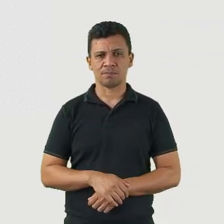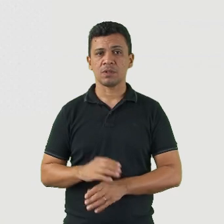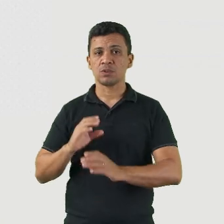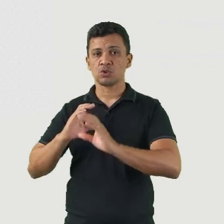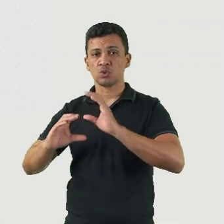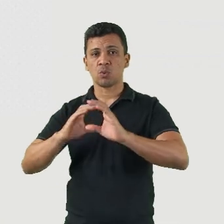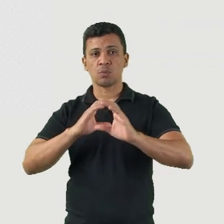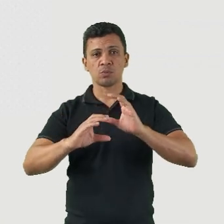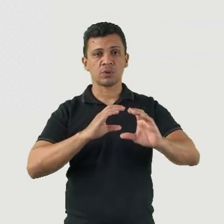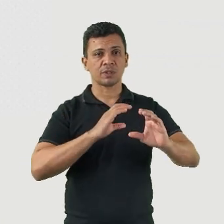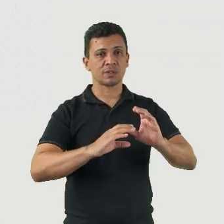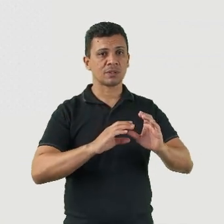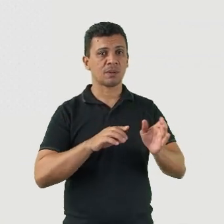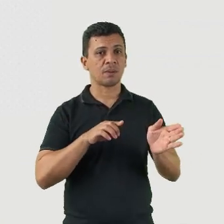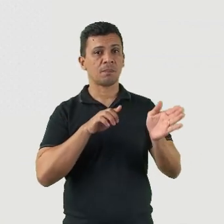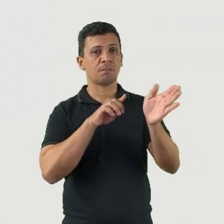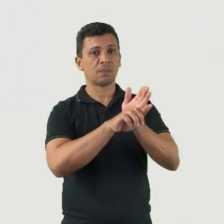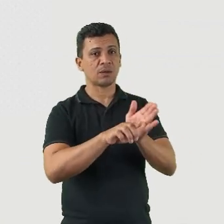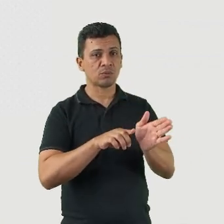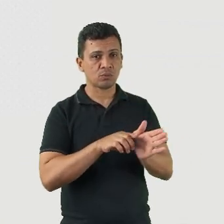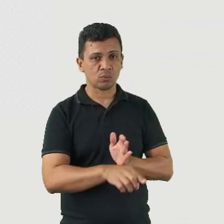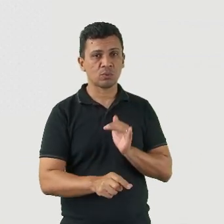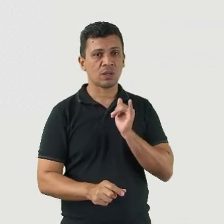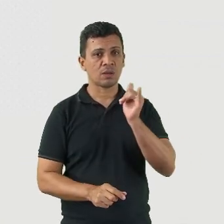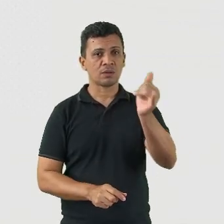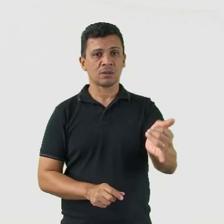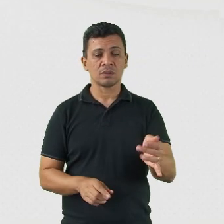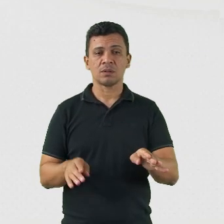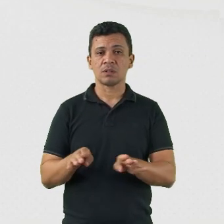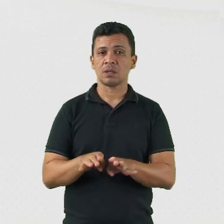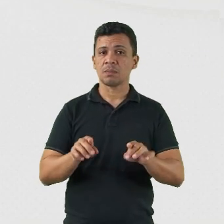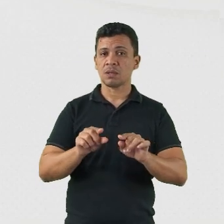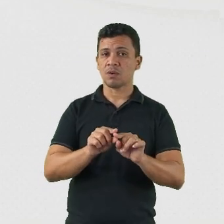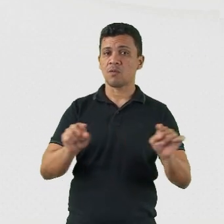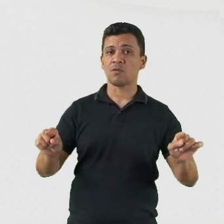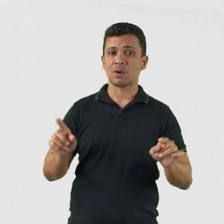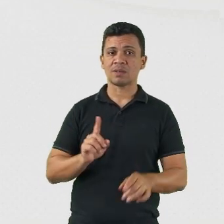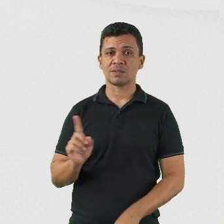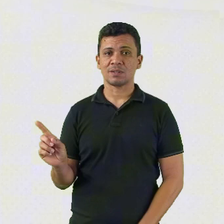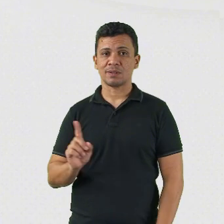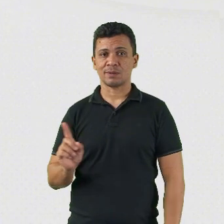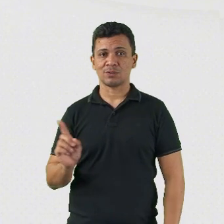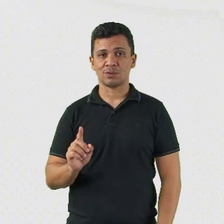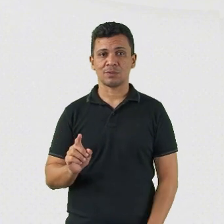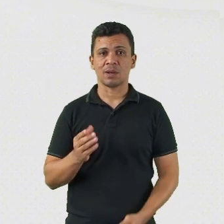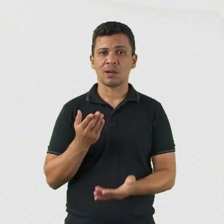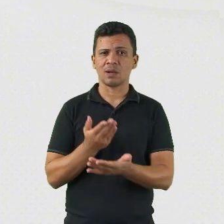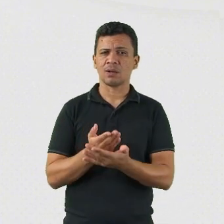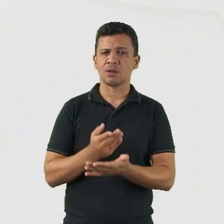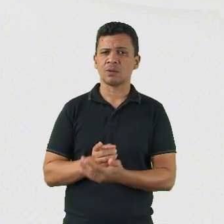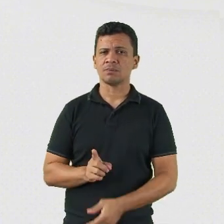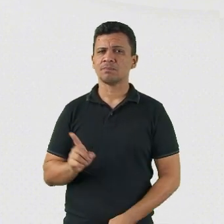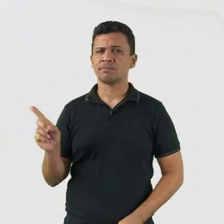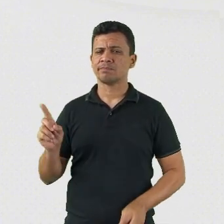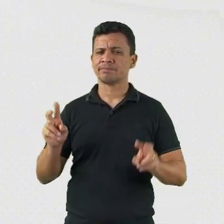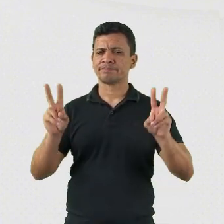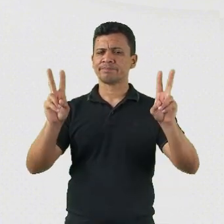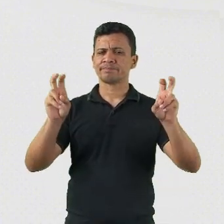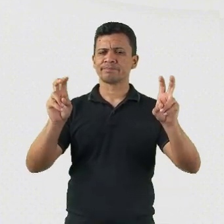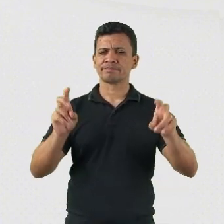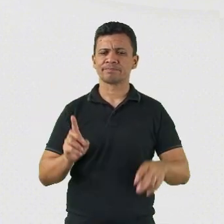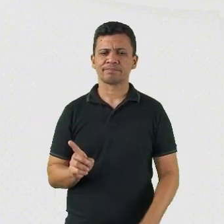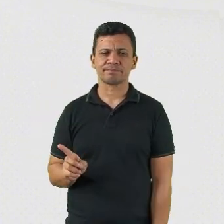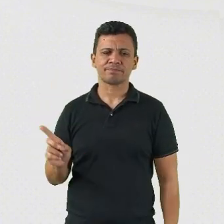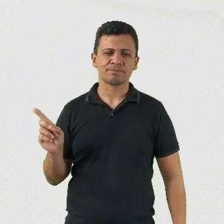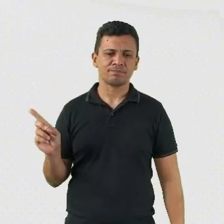comunicação, perguntas, afirmações e negações. A aula de hoje tem o título Can you tell